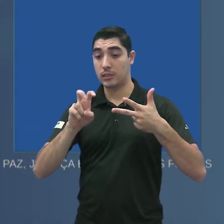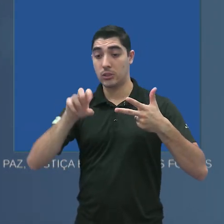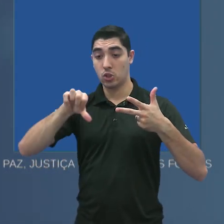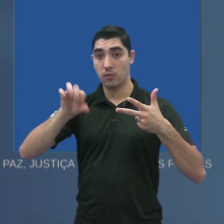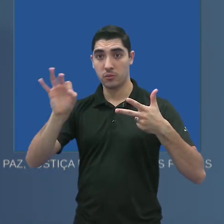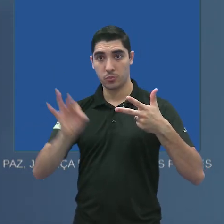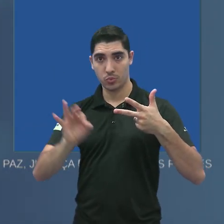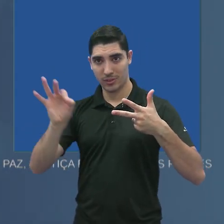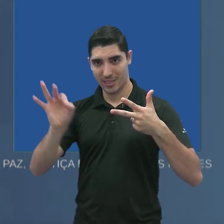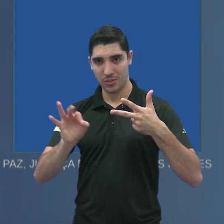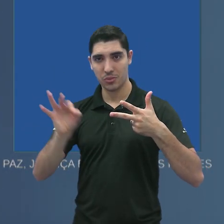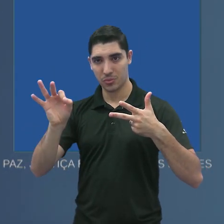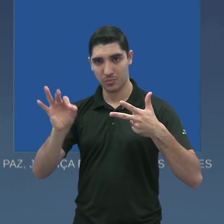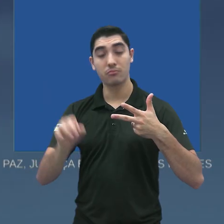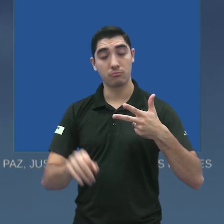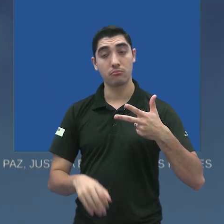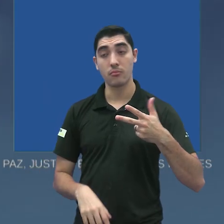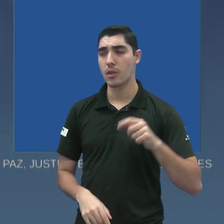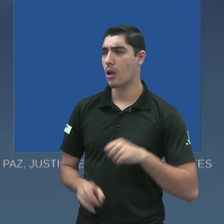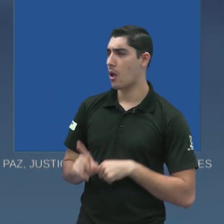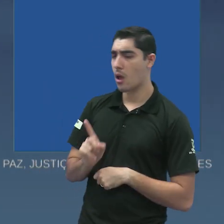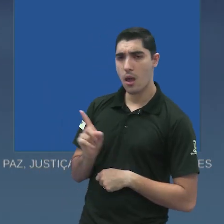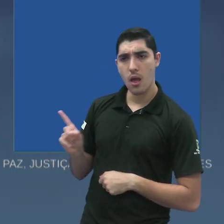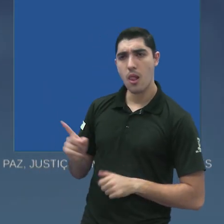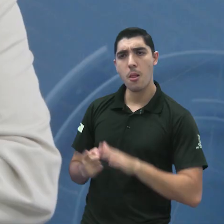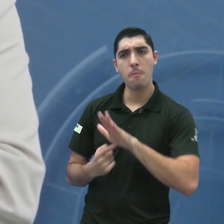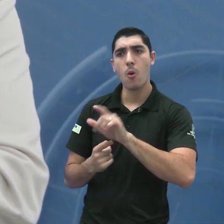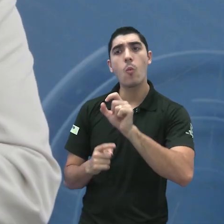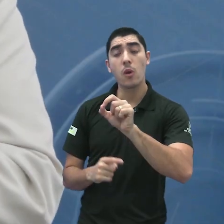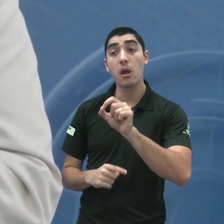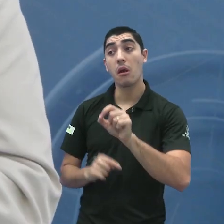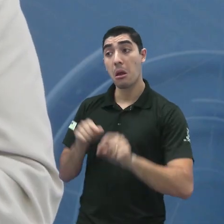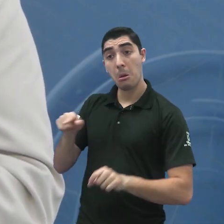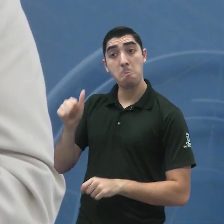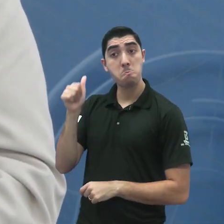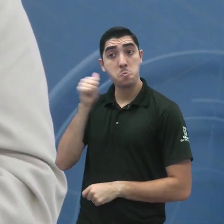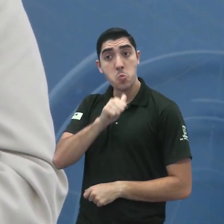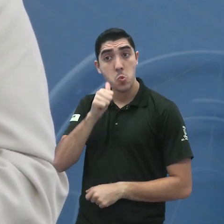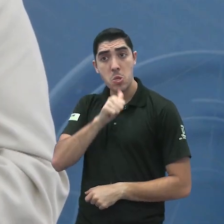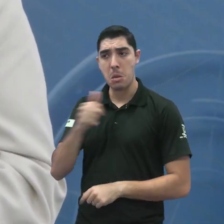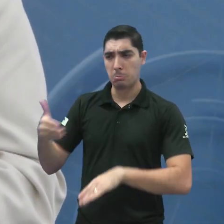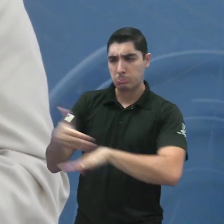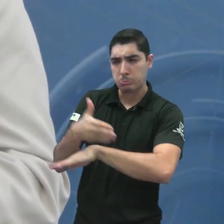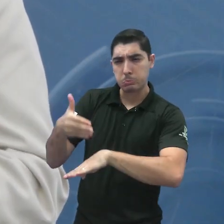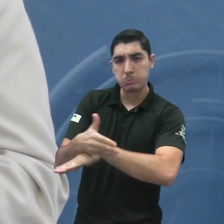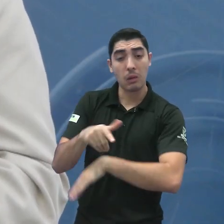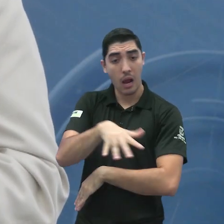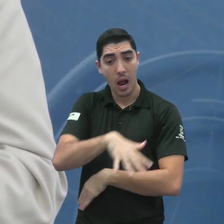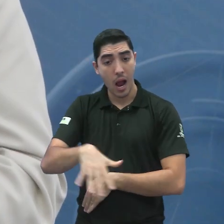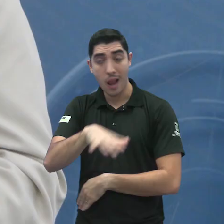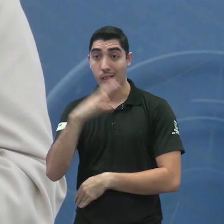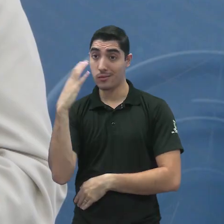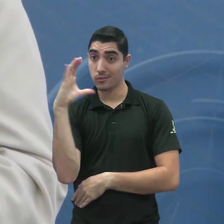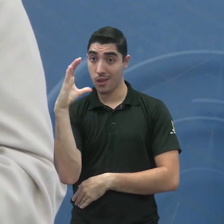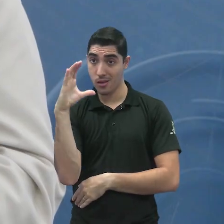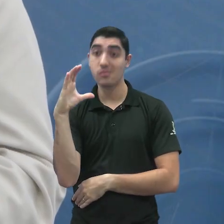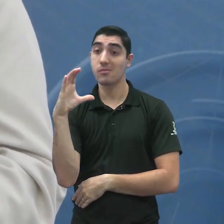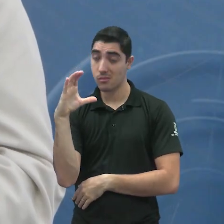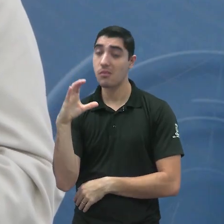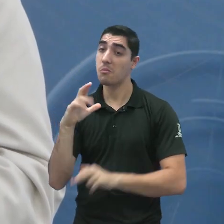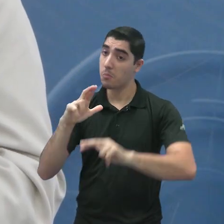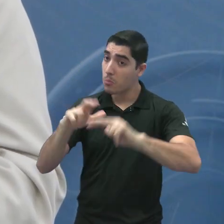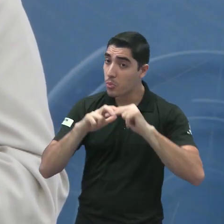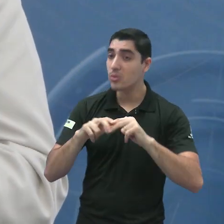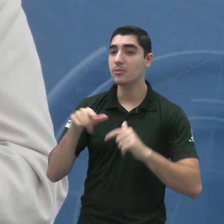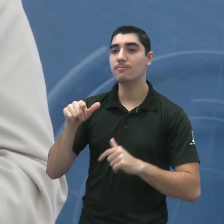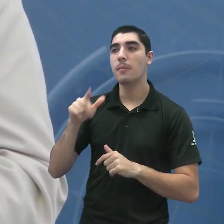59%. Esses dados mostram como a presença feminina na ciência está diretamente ligada a